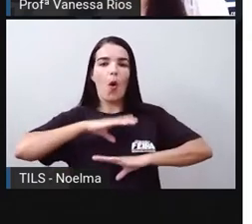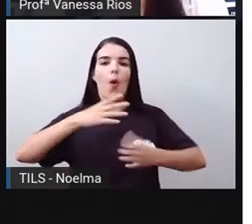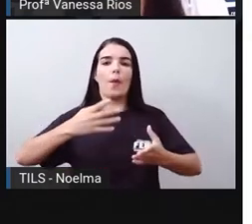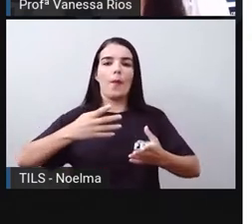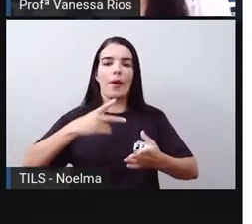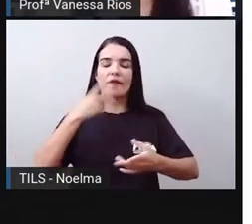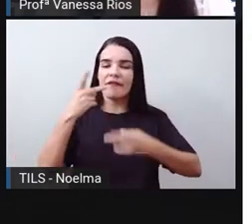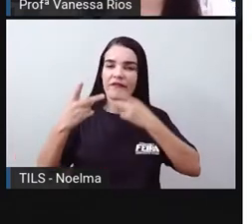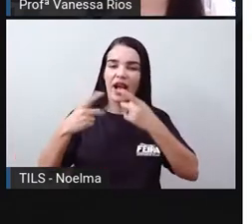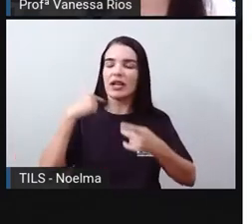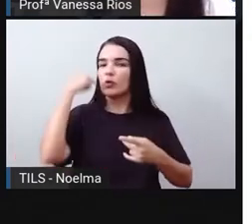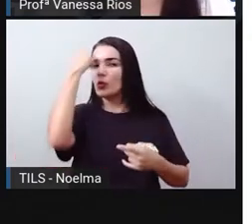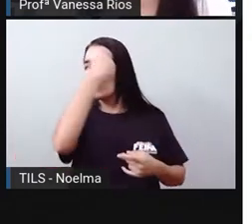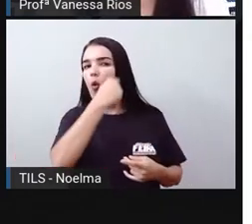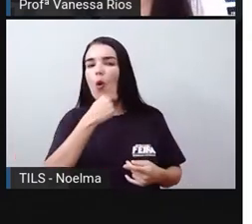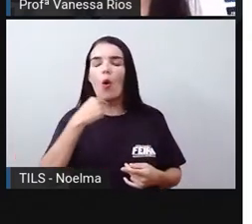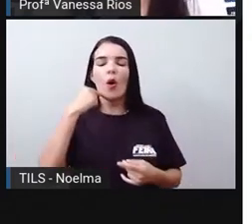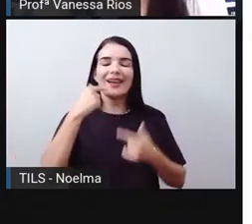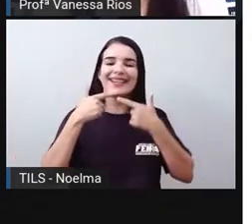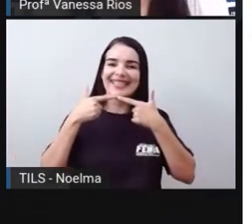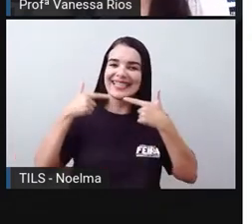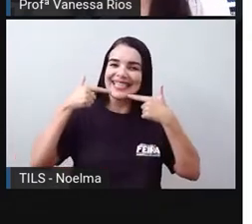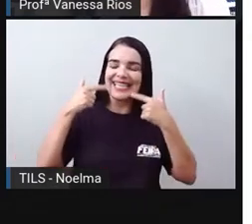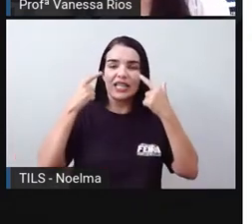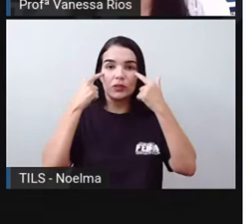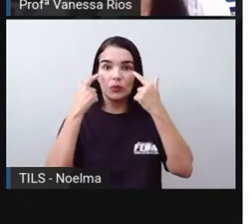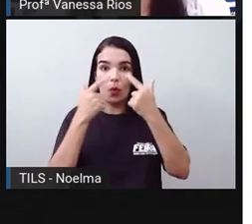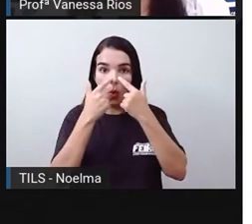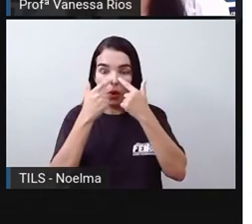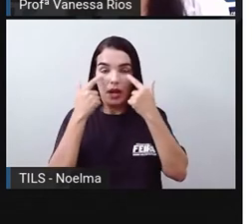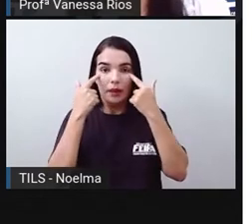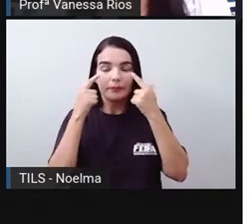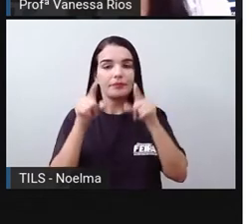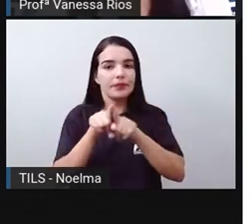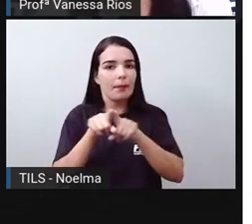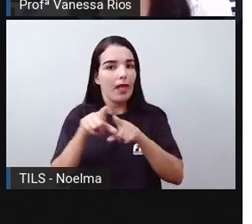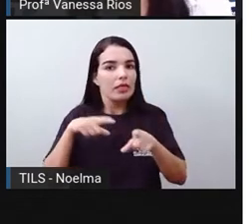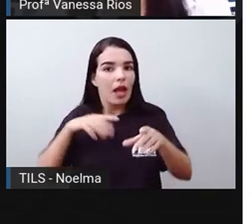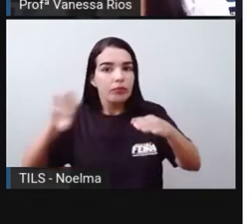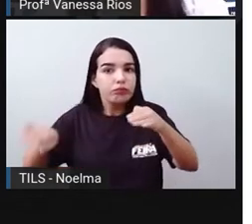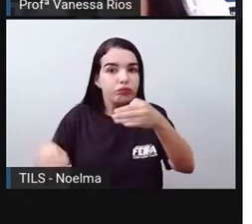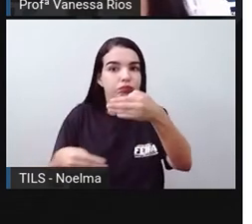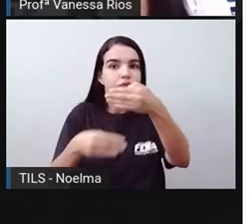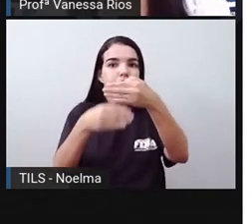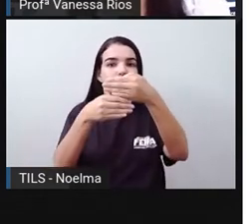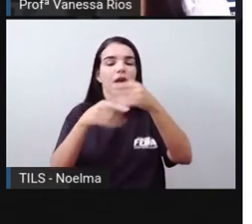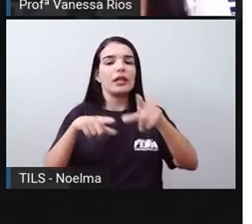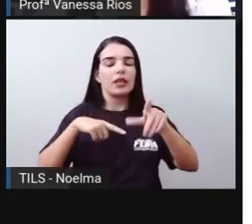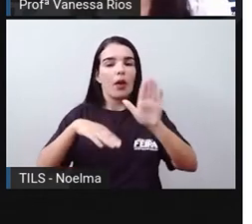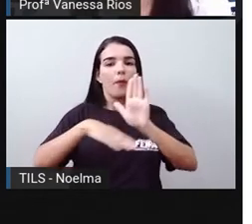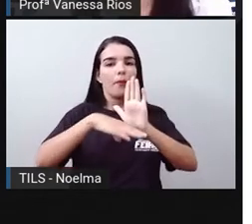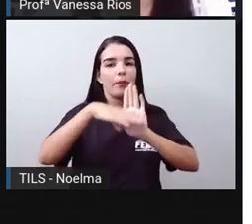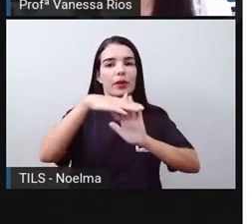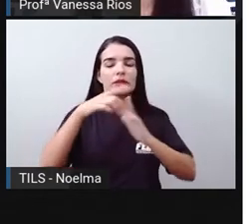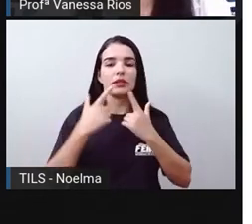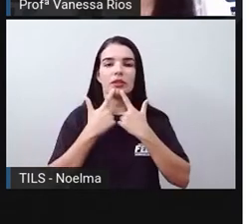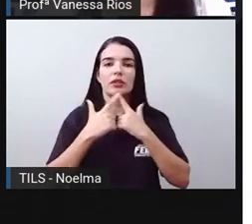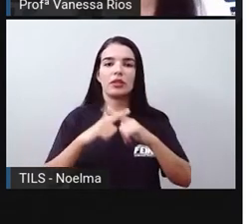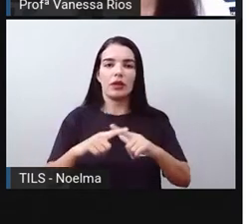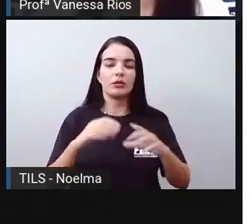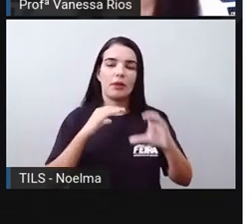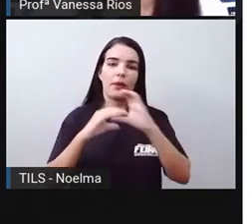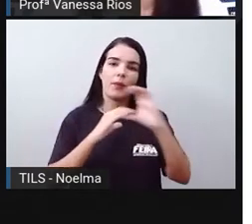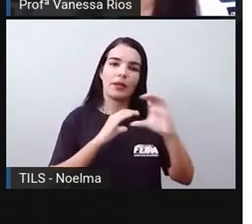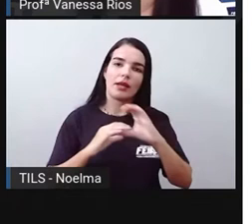através da face, do sorriso, do olhar, compõe todo o processo de linguagem utilizado para se comunicar.